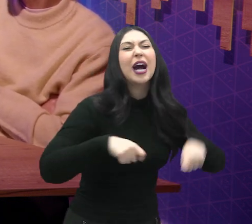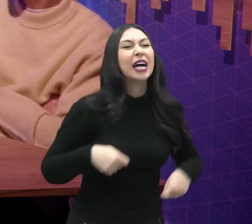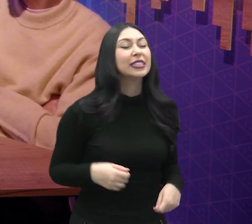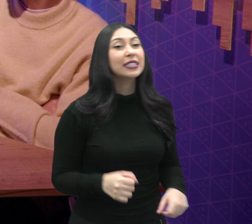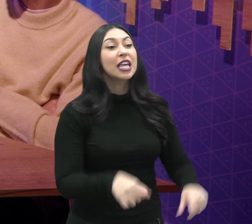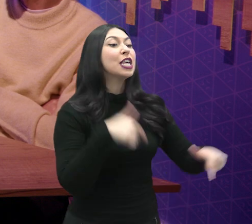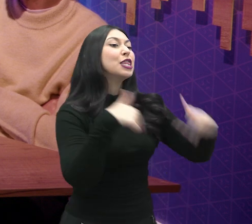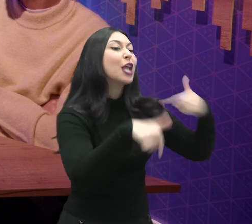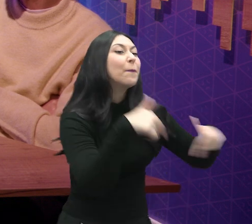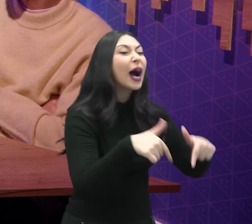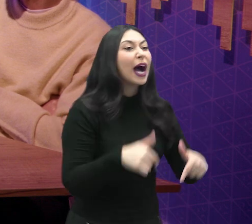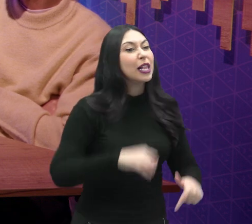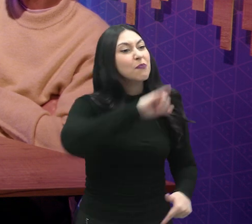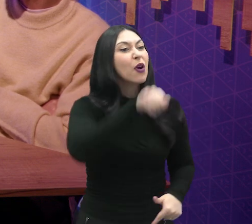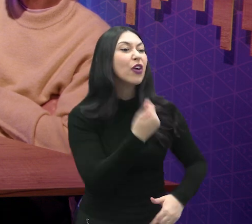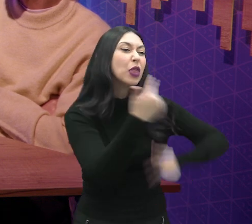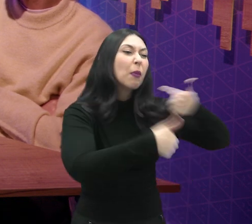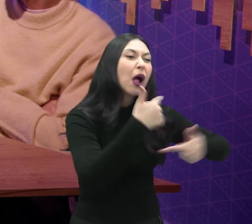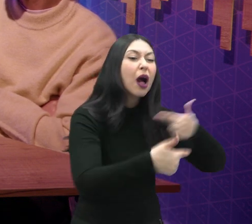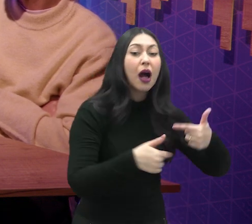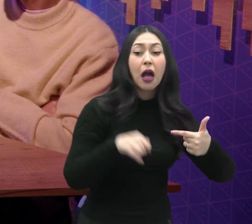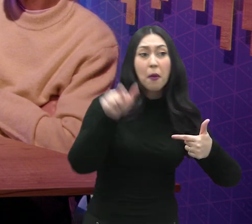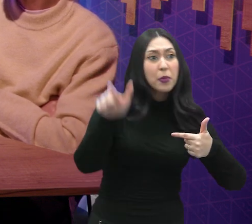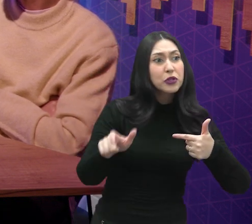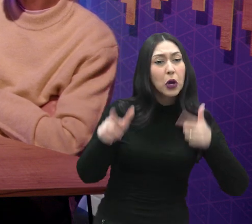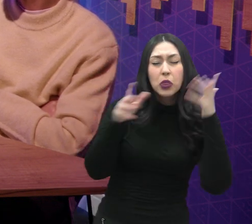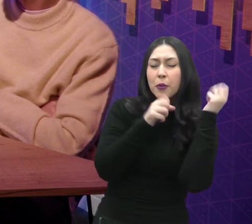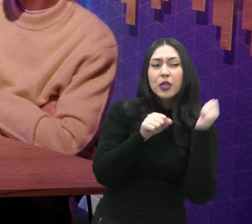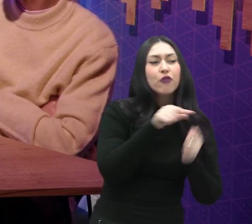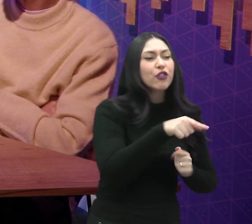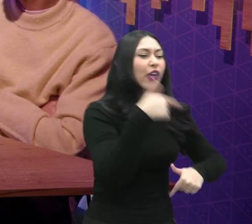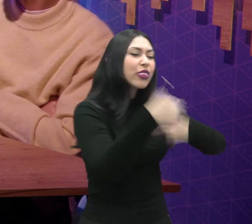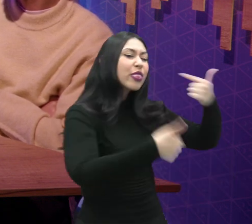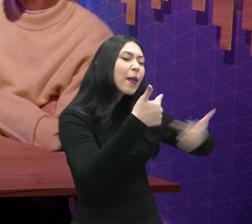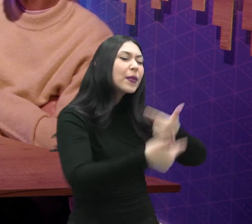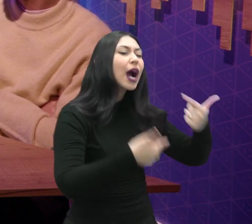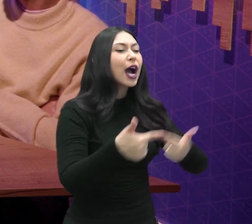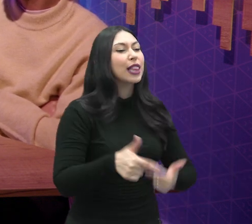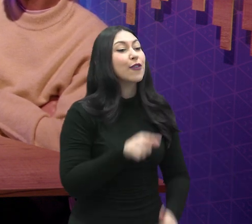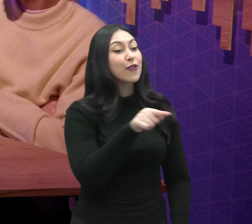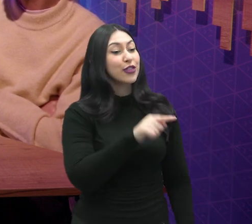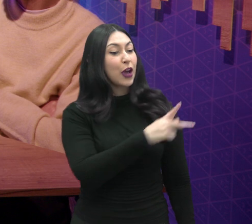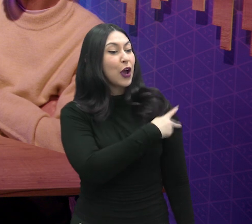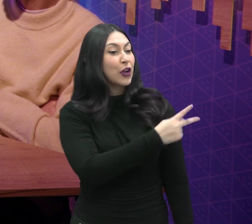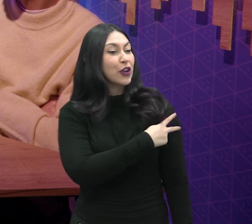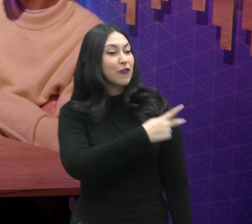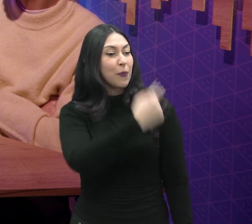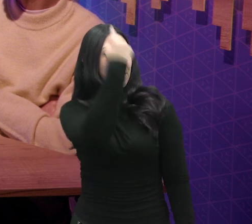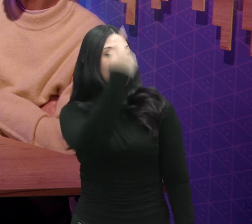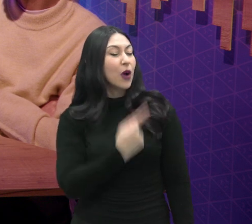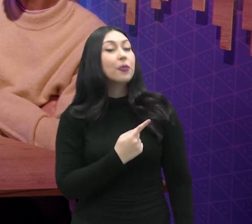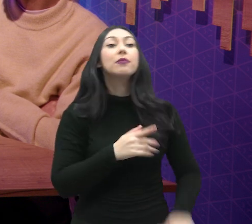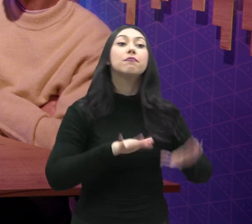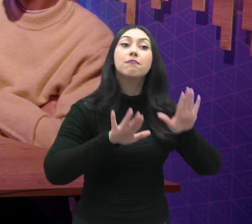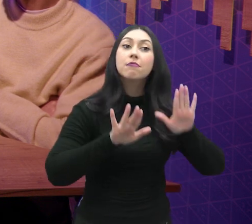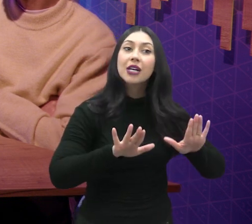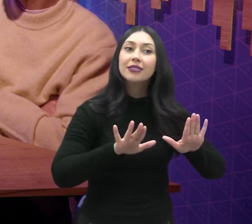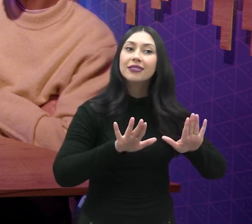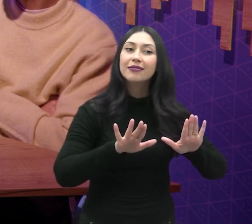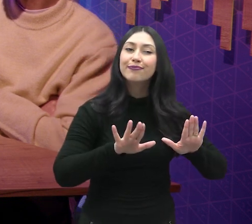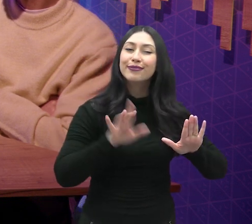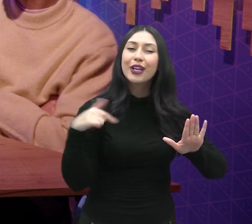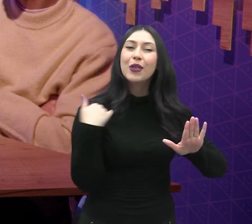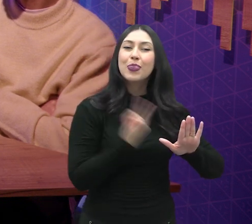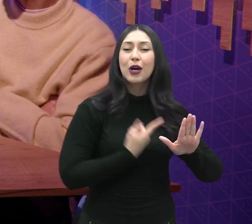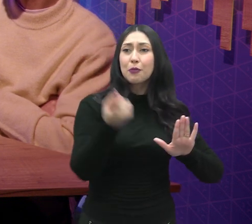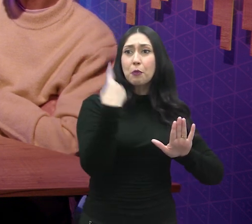tudo, trabalha enquanto eles dormem, e a gente é o chefe da gente mesmo. Só que o que acontece quando a gente é o chefe da gente mesmo? A gente vira